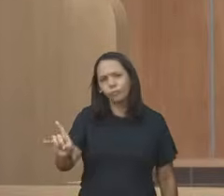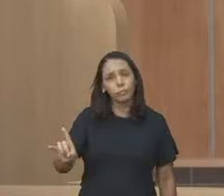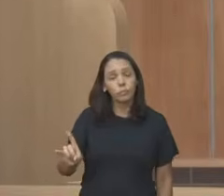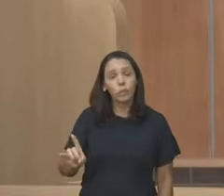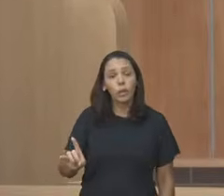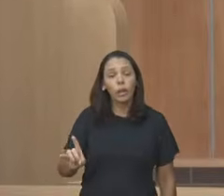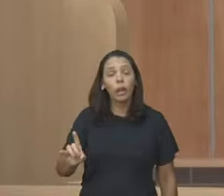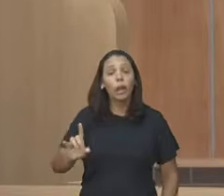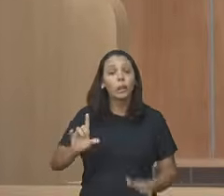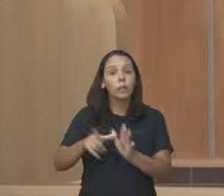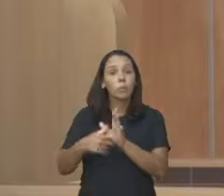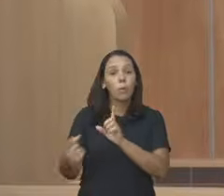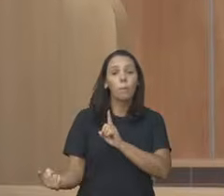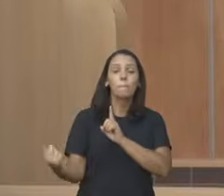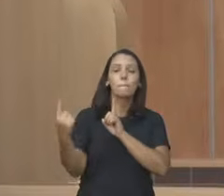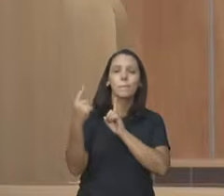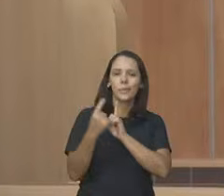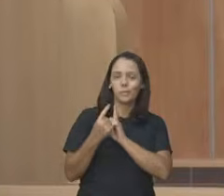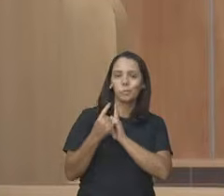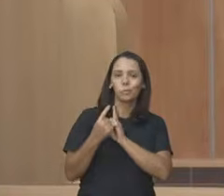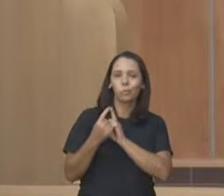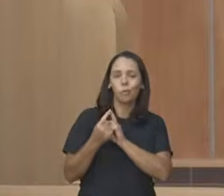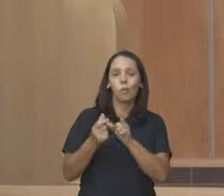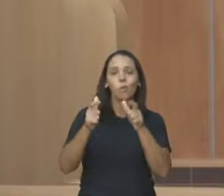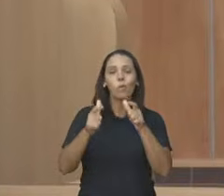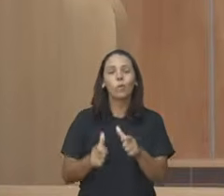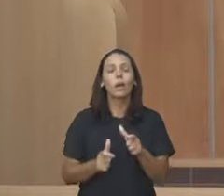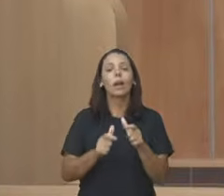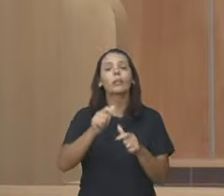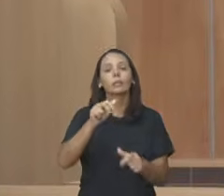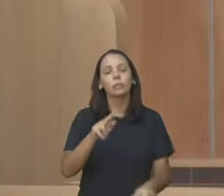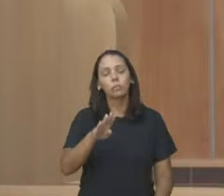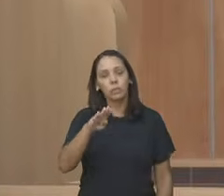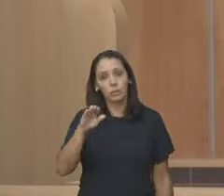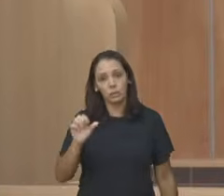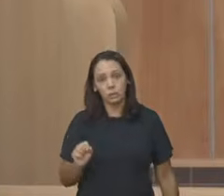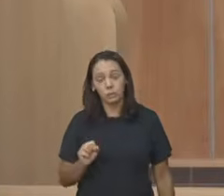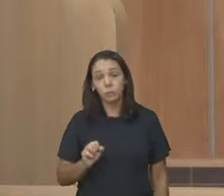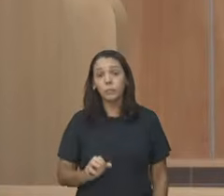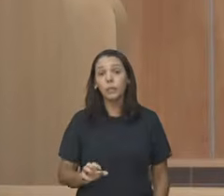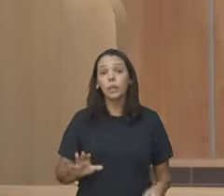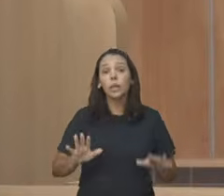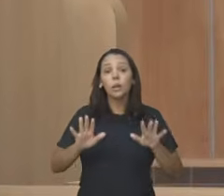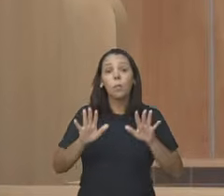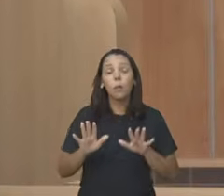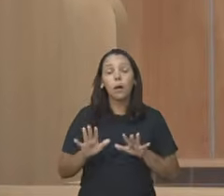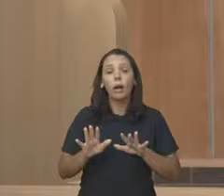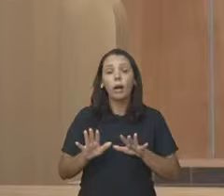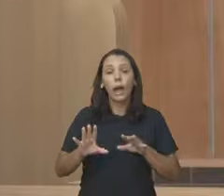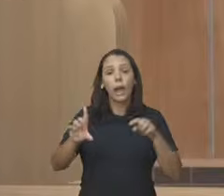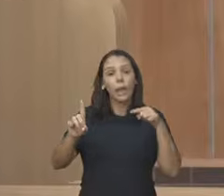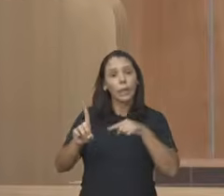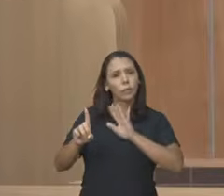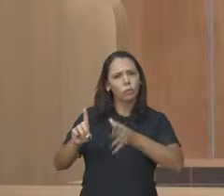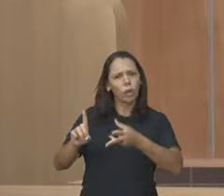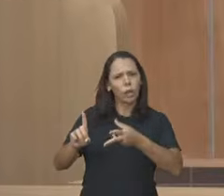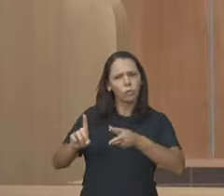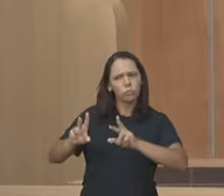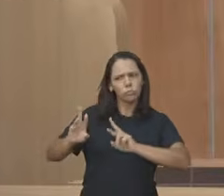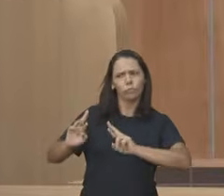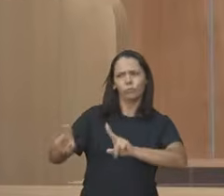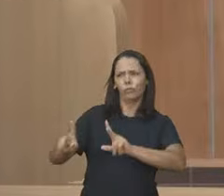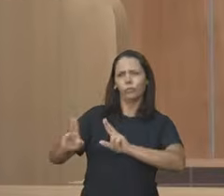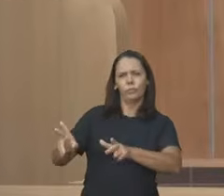me encontrou novamente no posto de saúde. Só que ele, naquele momento, ele já chegou diferente até mim,